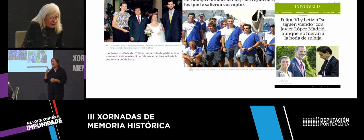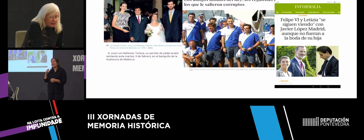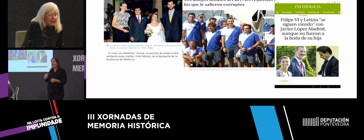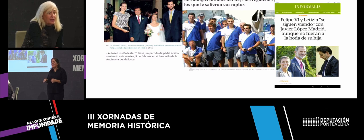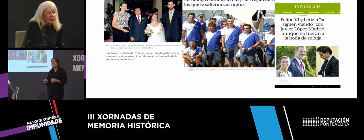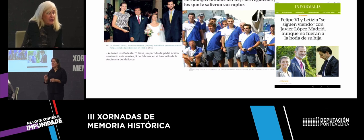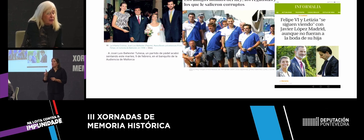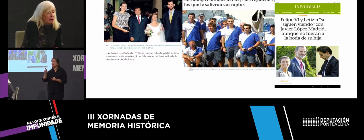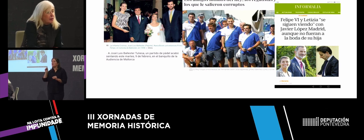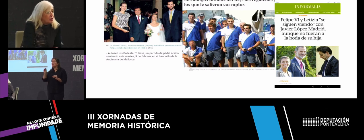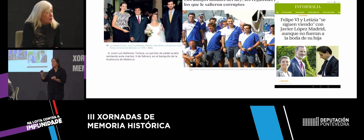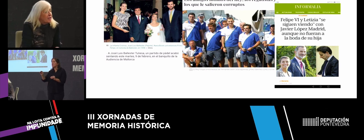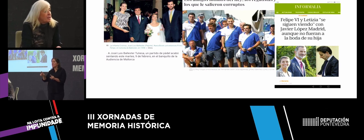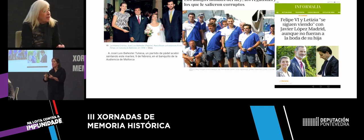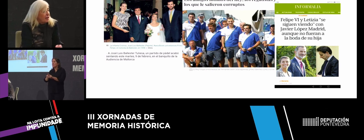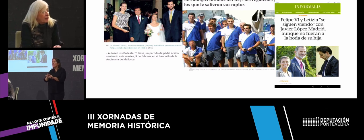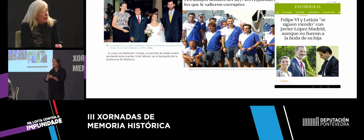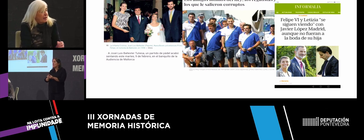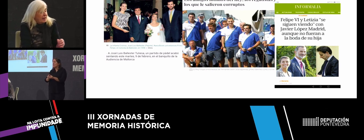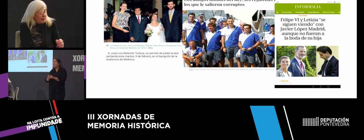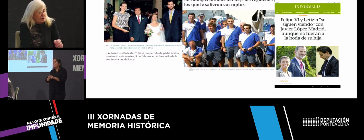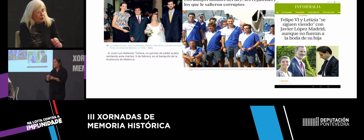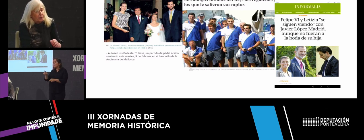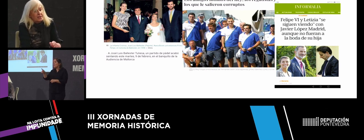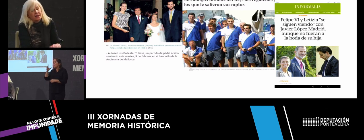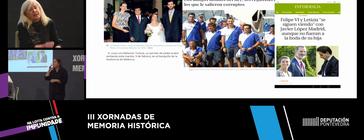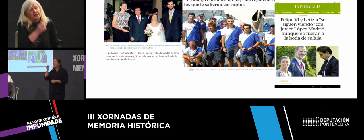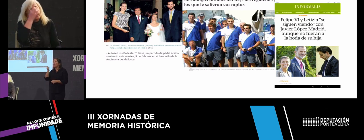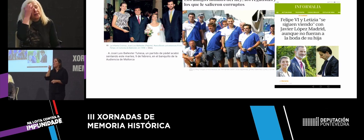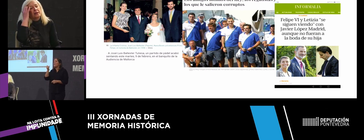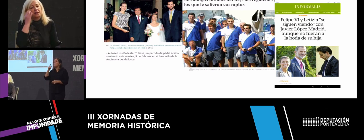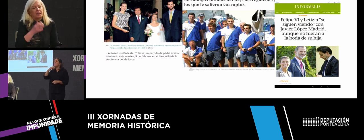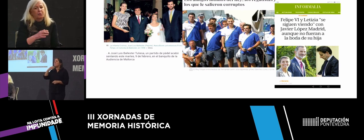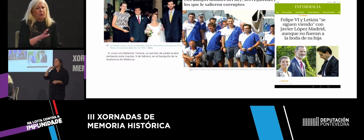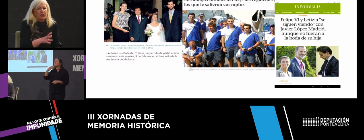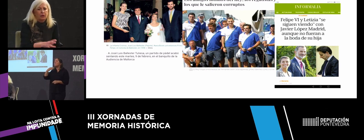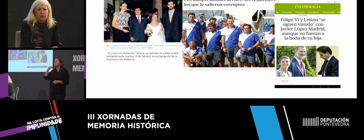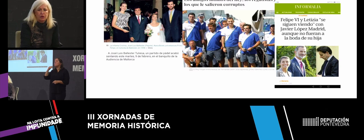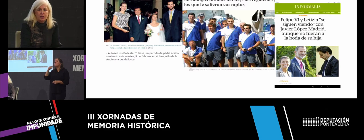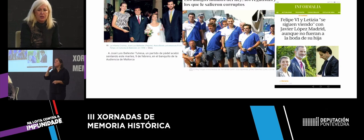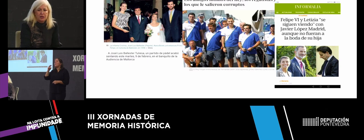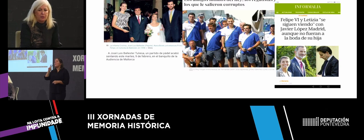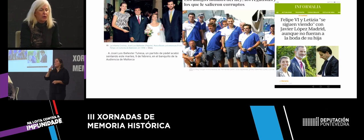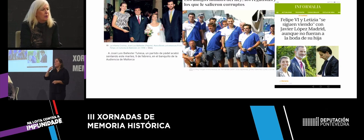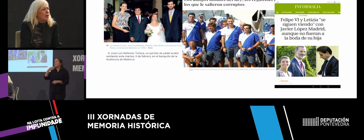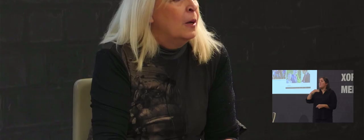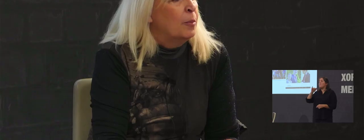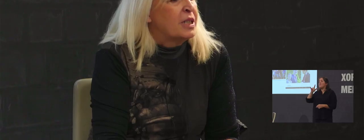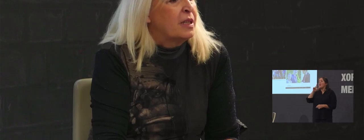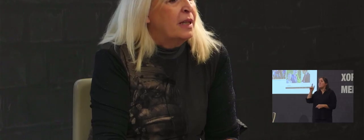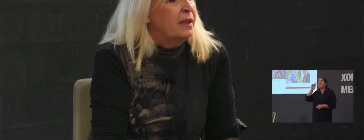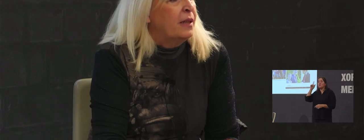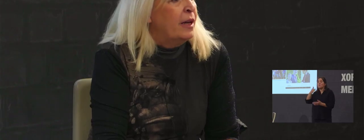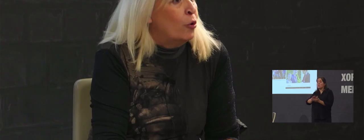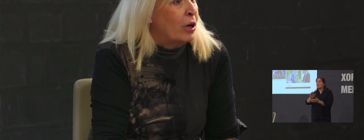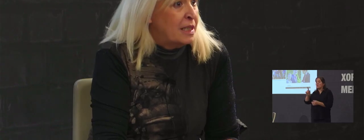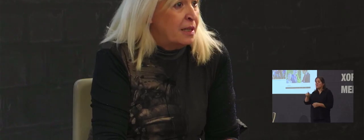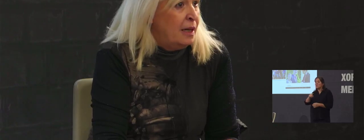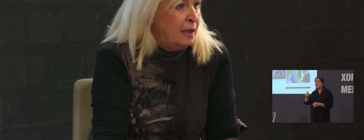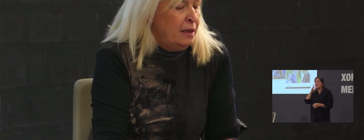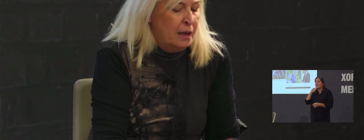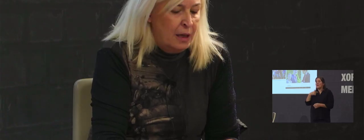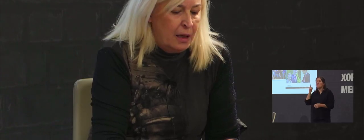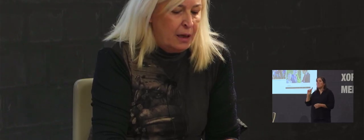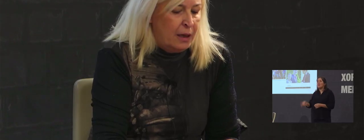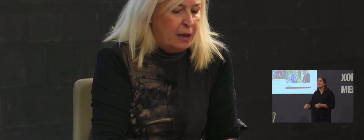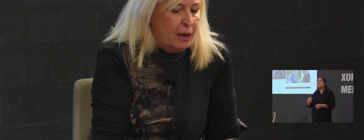Juan Miguel Villarmir, que era o presidente, é moi maior, non sei se xa morreu, presidente de